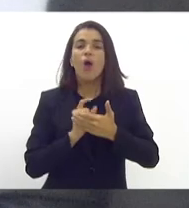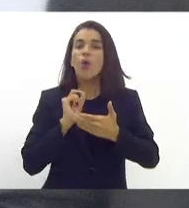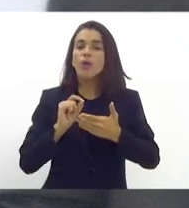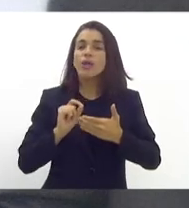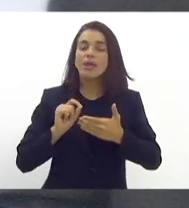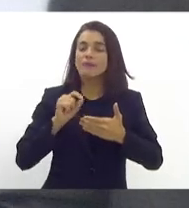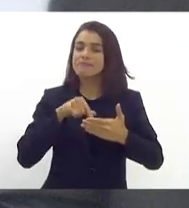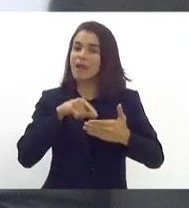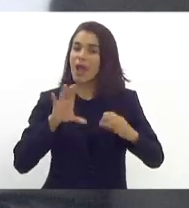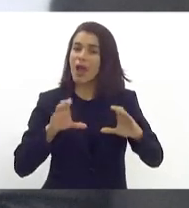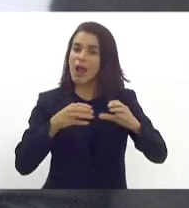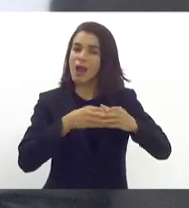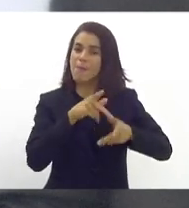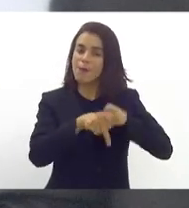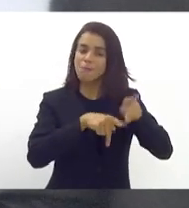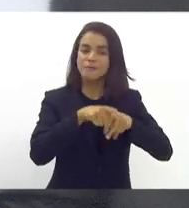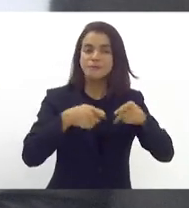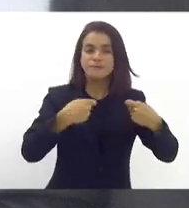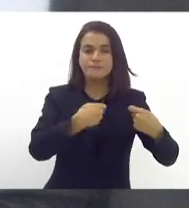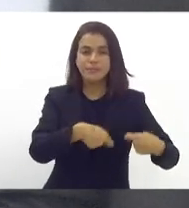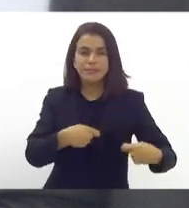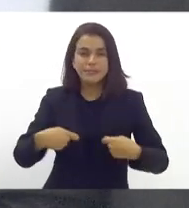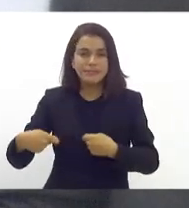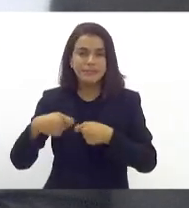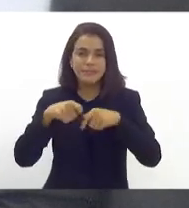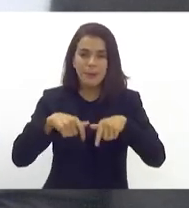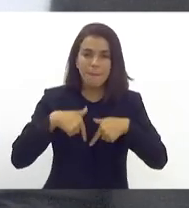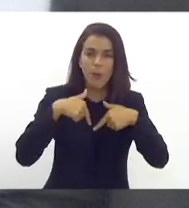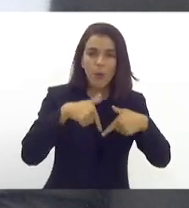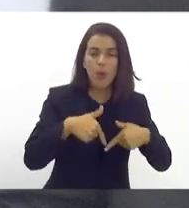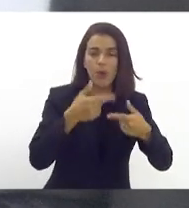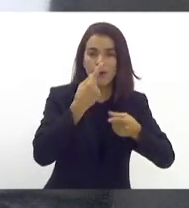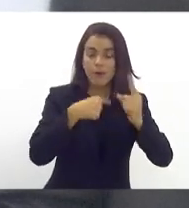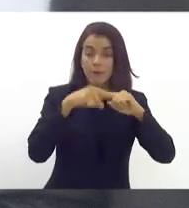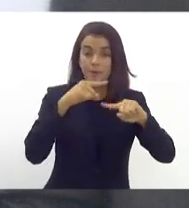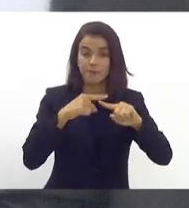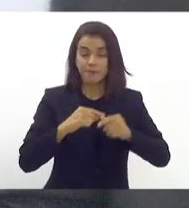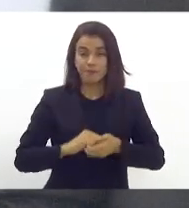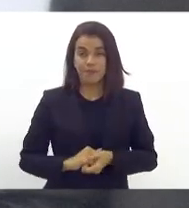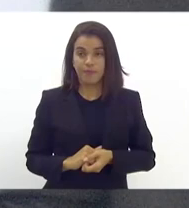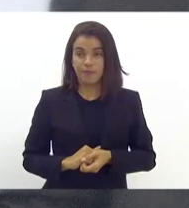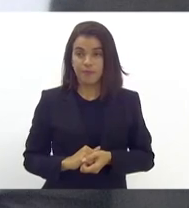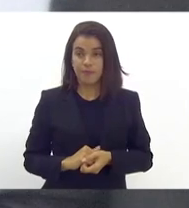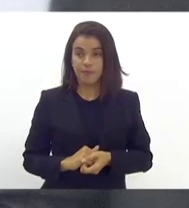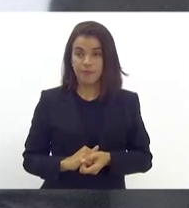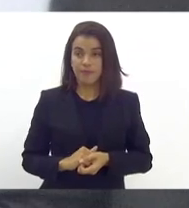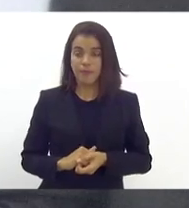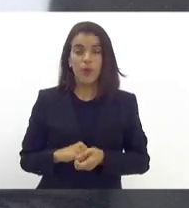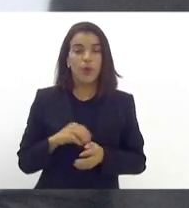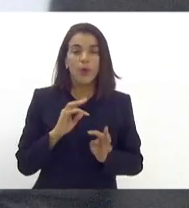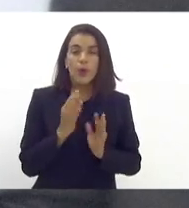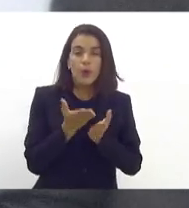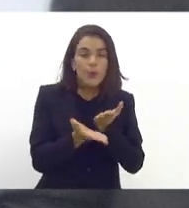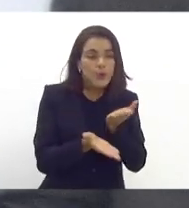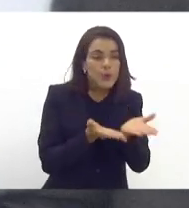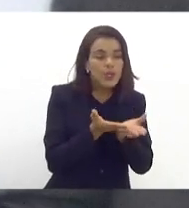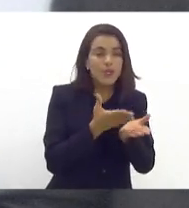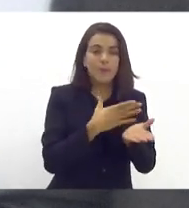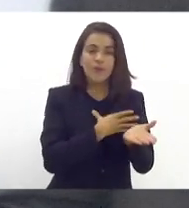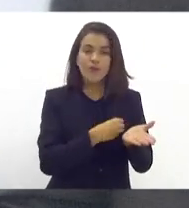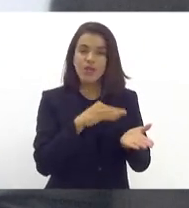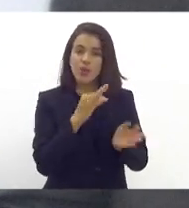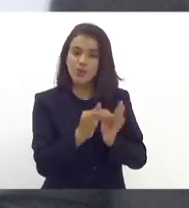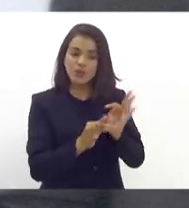população que tem nos trazido reiteradamente que o tratamento dos seus filhos estão